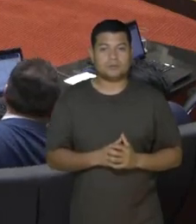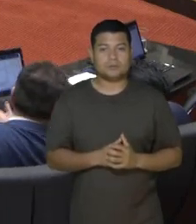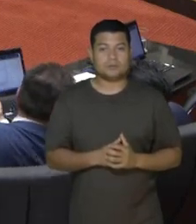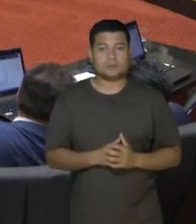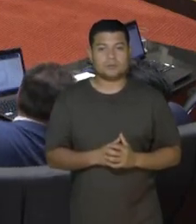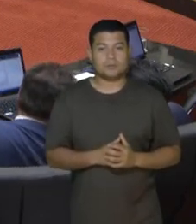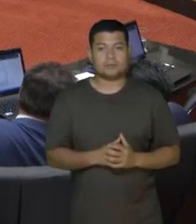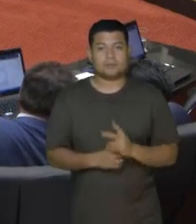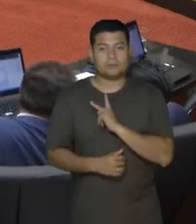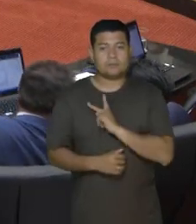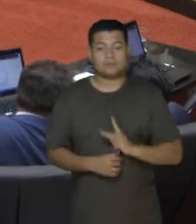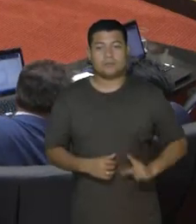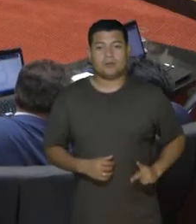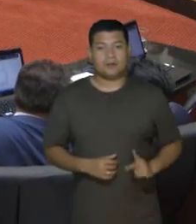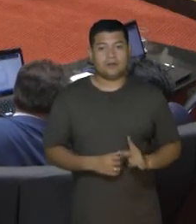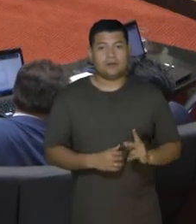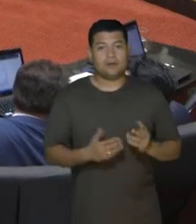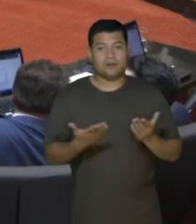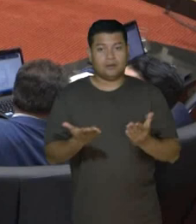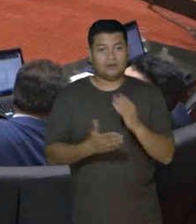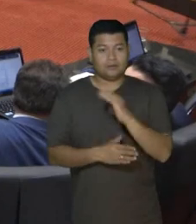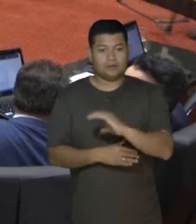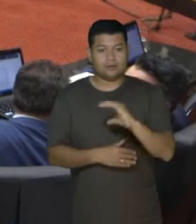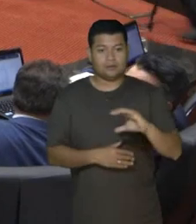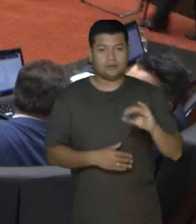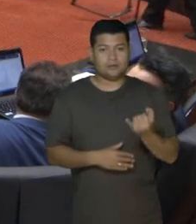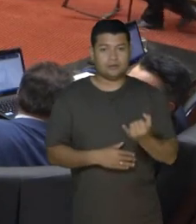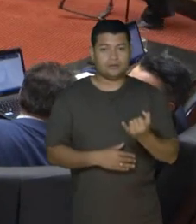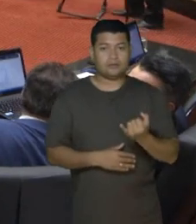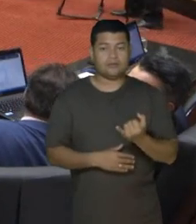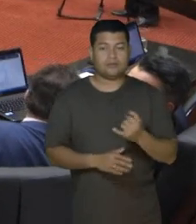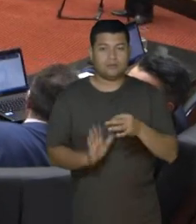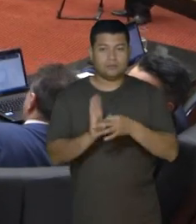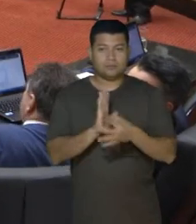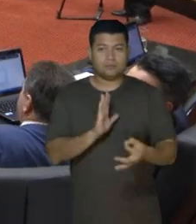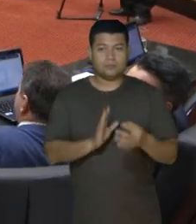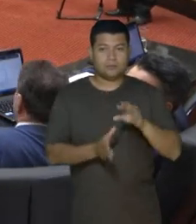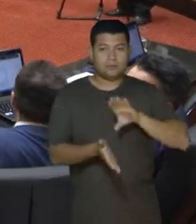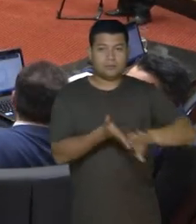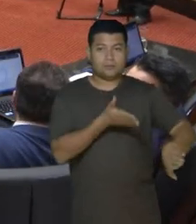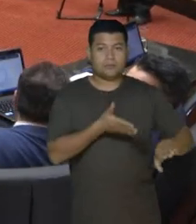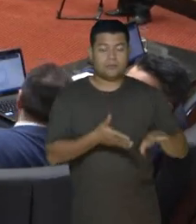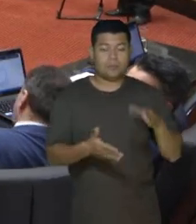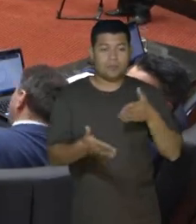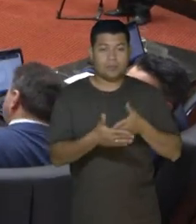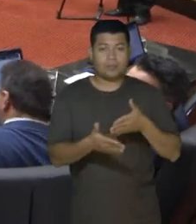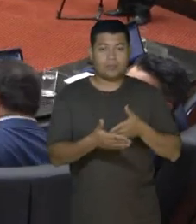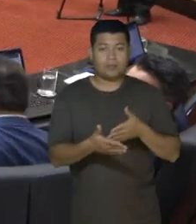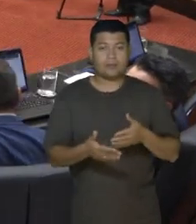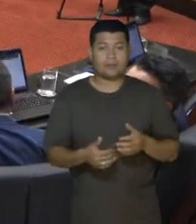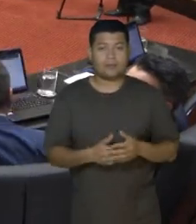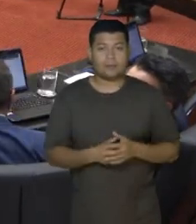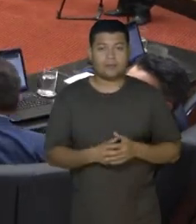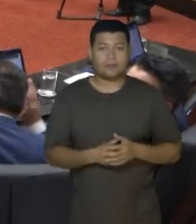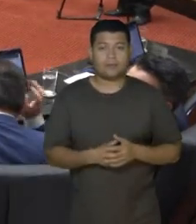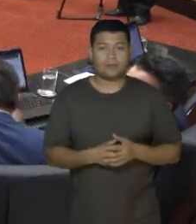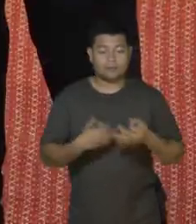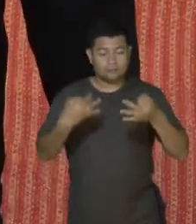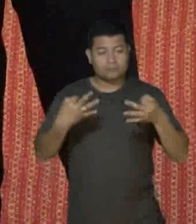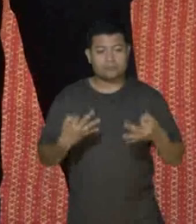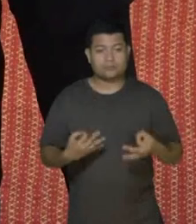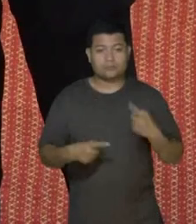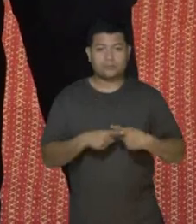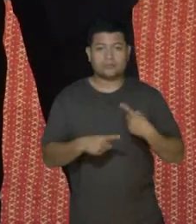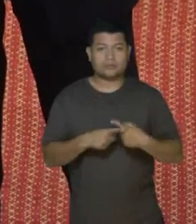Presidente, na verdade a CCJ fez um parecer pela rejeição do veto de forma muito correta, já que o